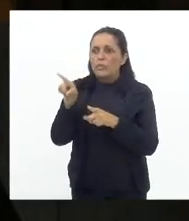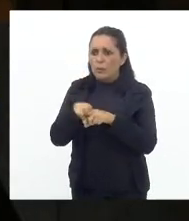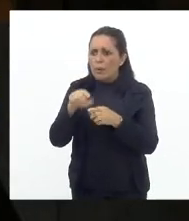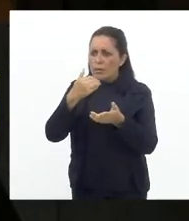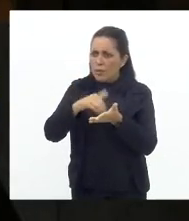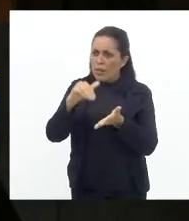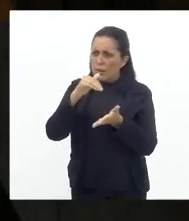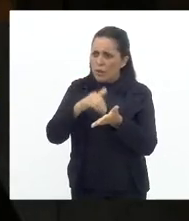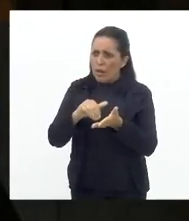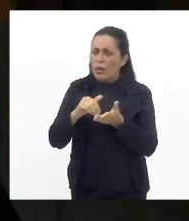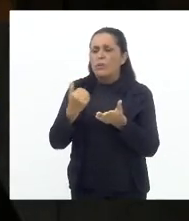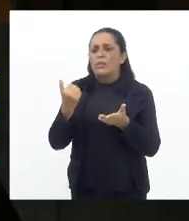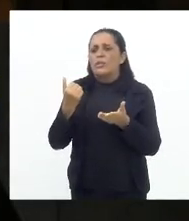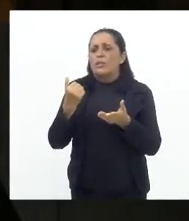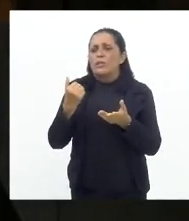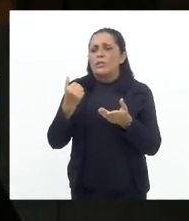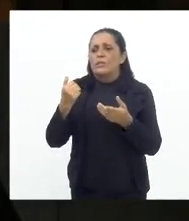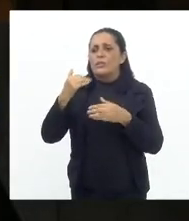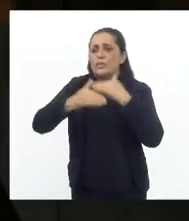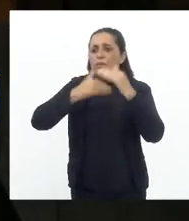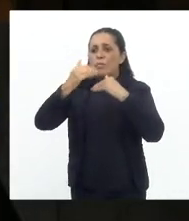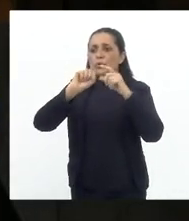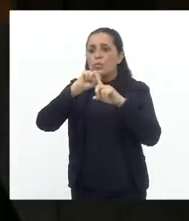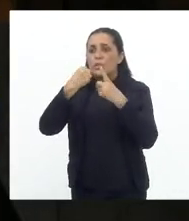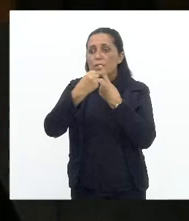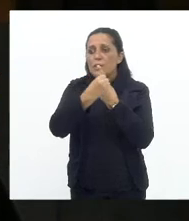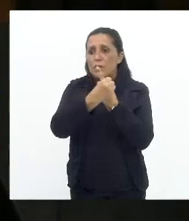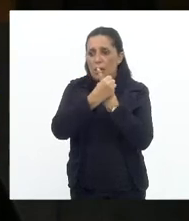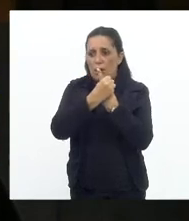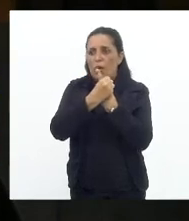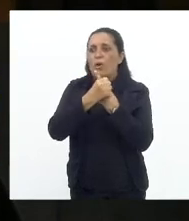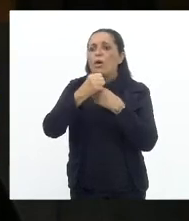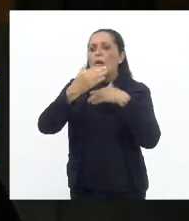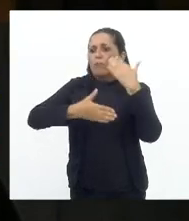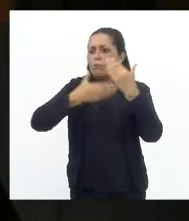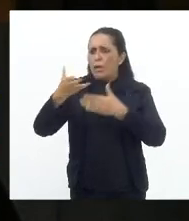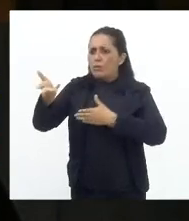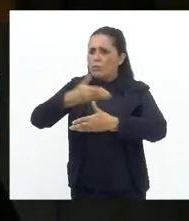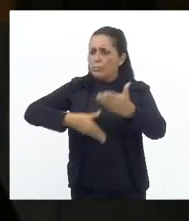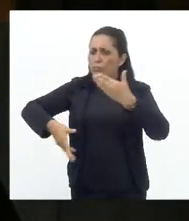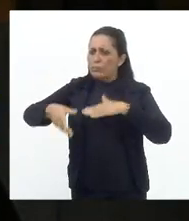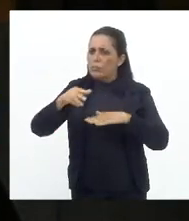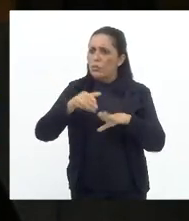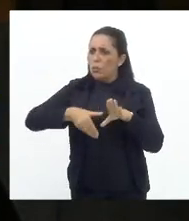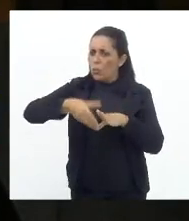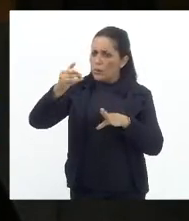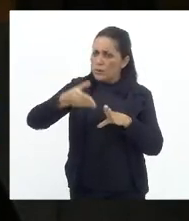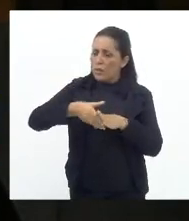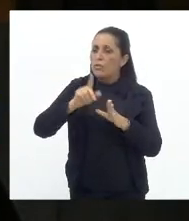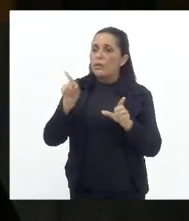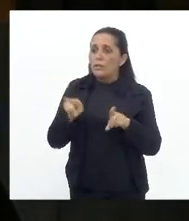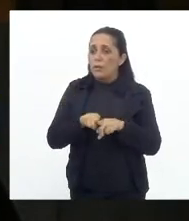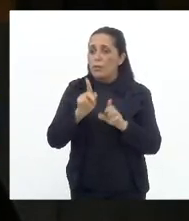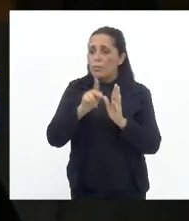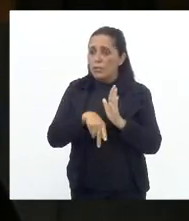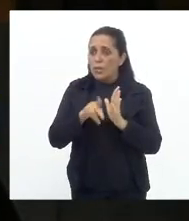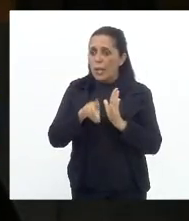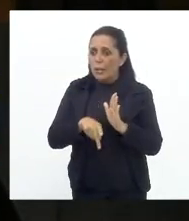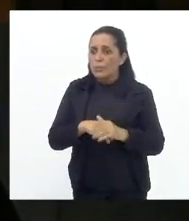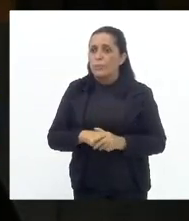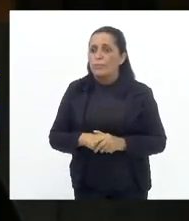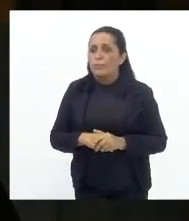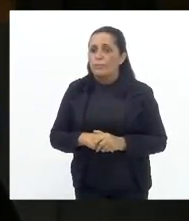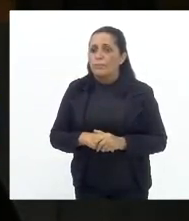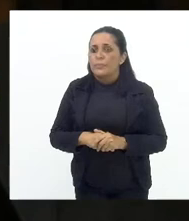secretário de Desenvolvimento Social do estado é interagiu com esse conselho interagir com esse projeto foi bem excitado lá Deputado né as pessoas guardam